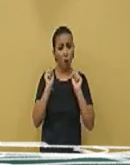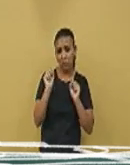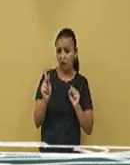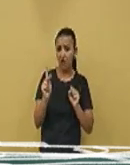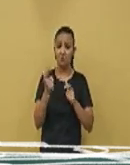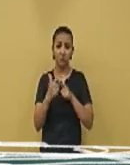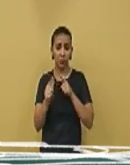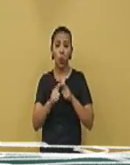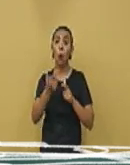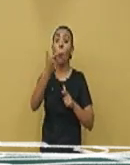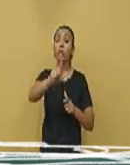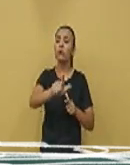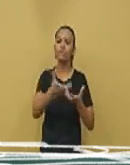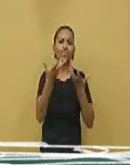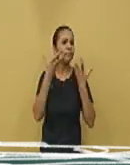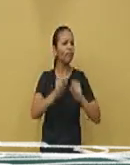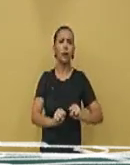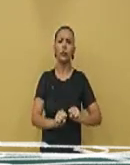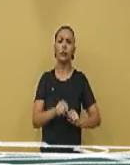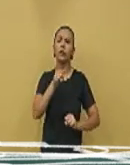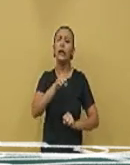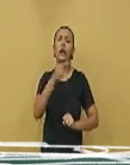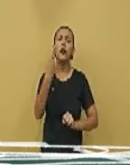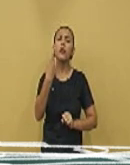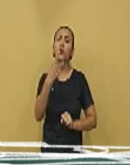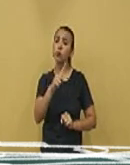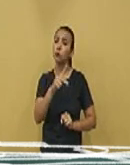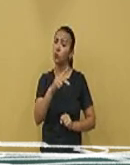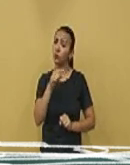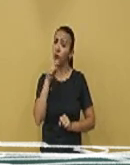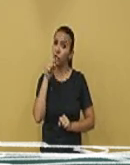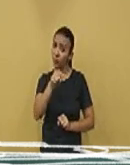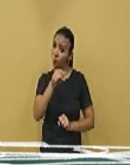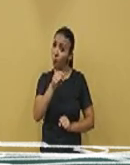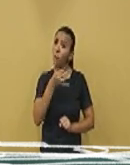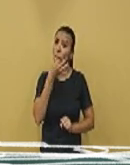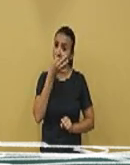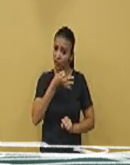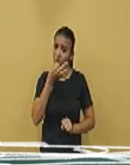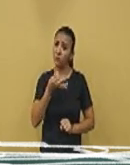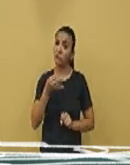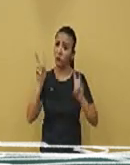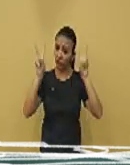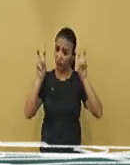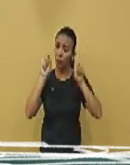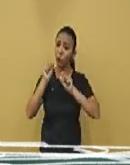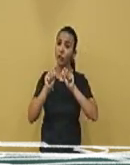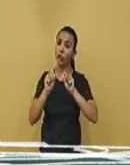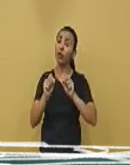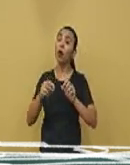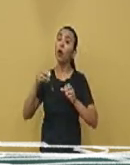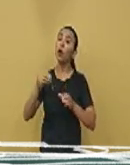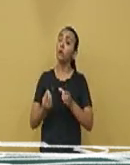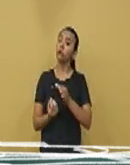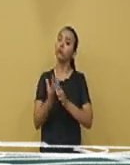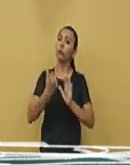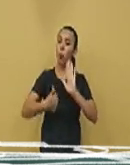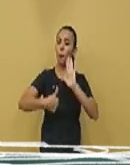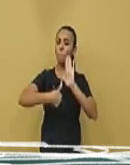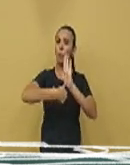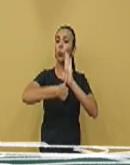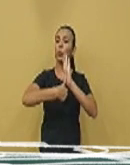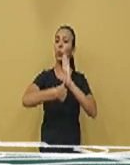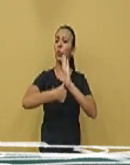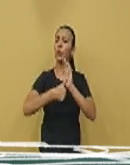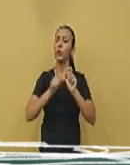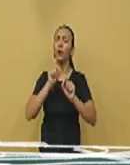beleza, tem os que não aceitam. Eu queria saber sobre o seu posicionamento quanto à implantação do ponto eletrônico e